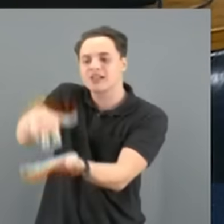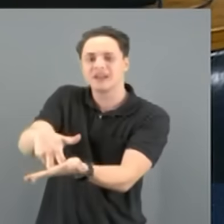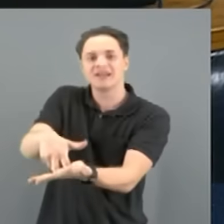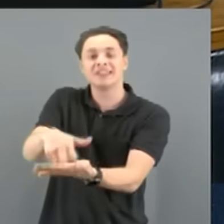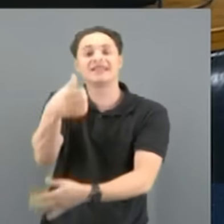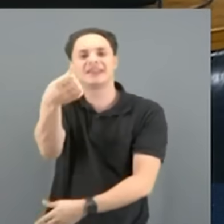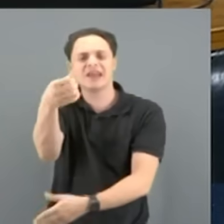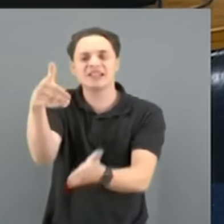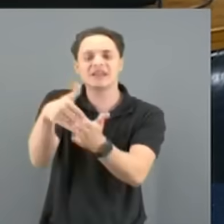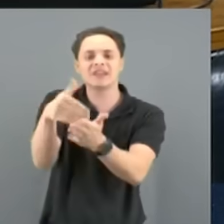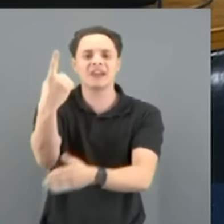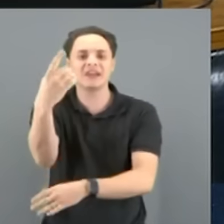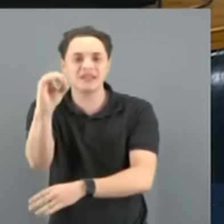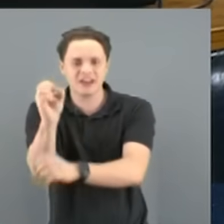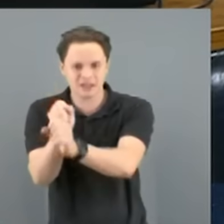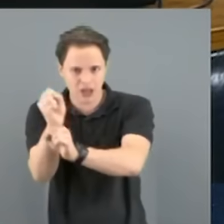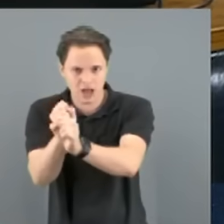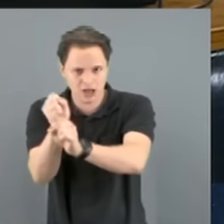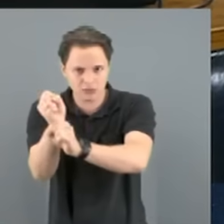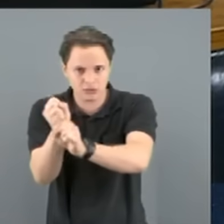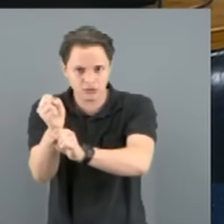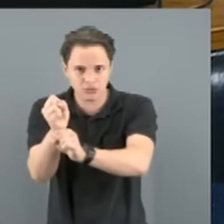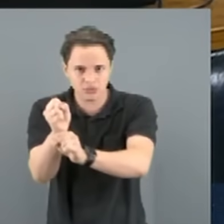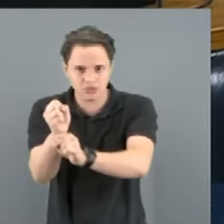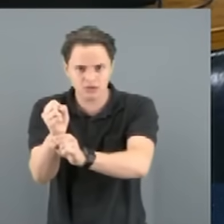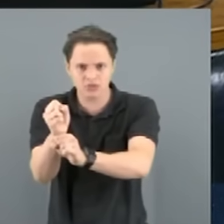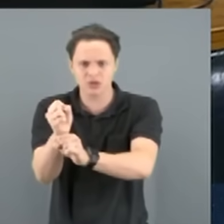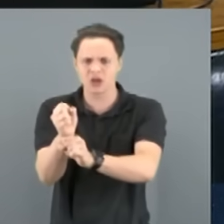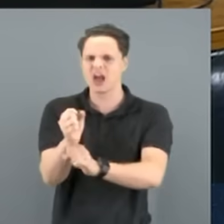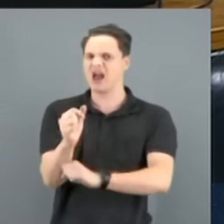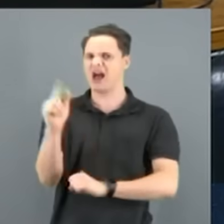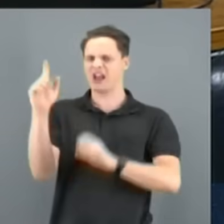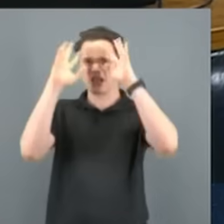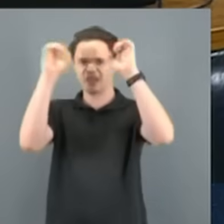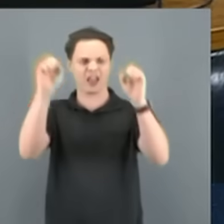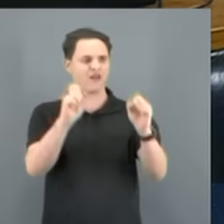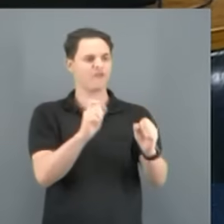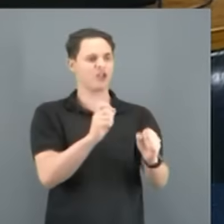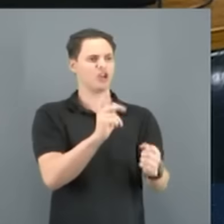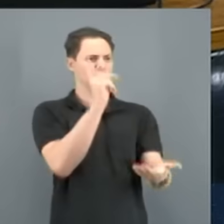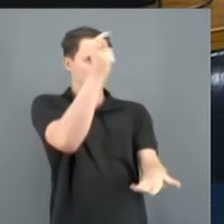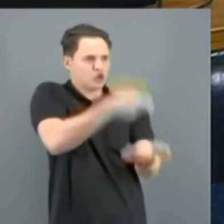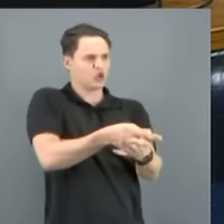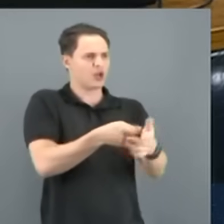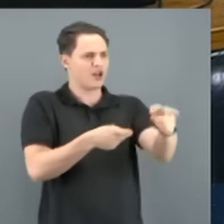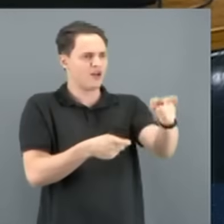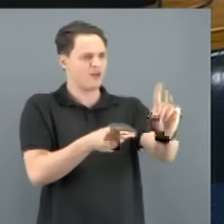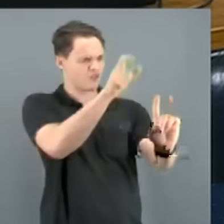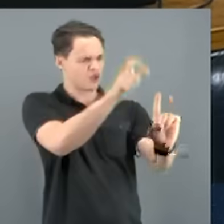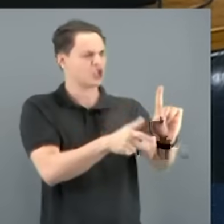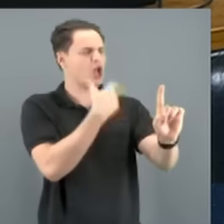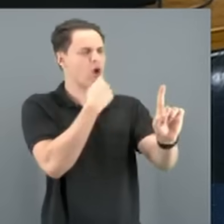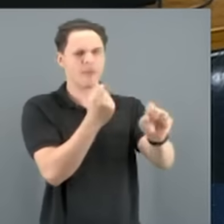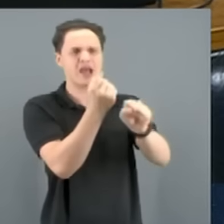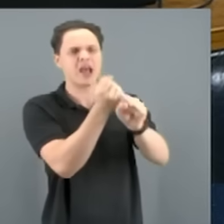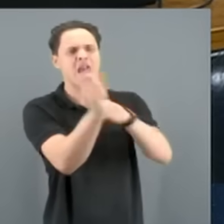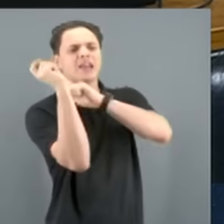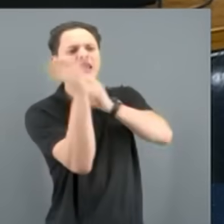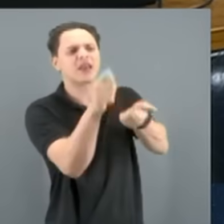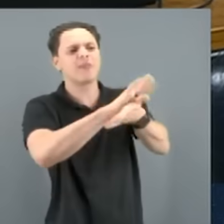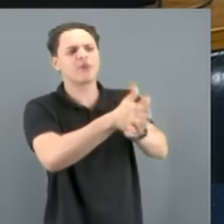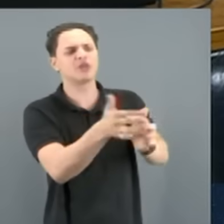Aécio ele deve ser ficar mais tempo na cadeia do que o estuprador estuprador ou seja isso não pode ser Justiça pelo contrário